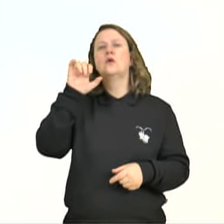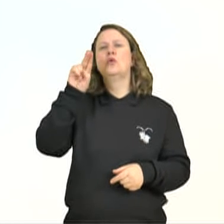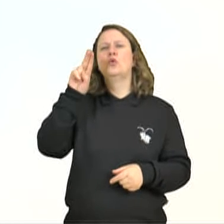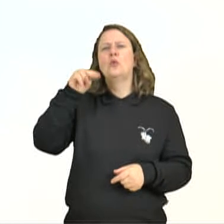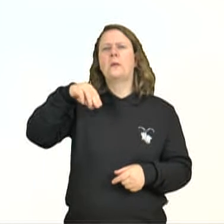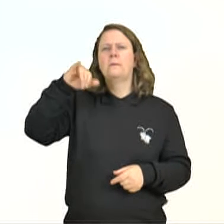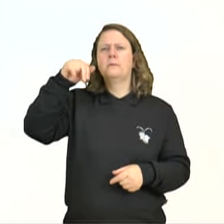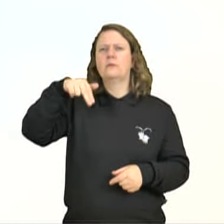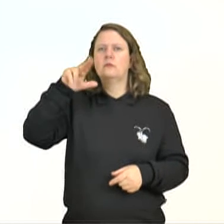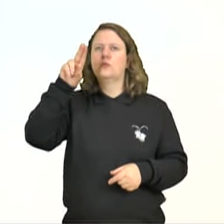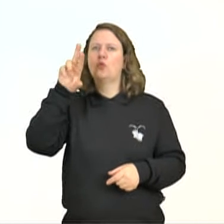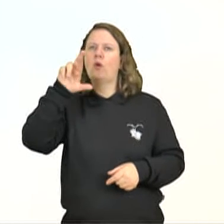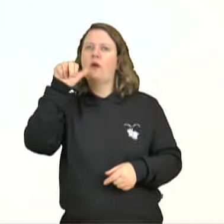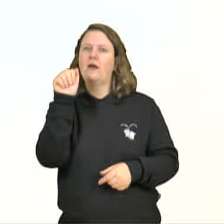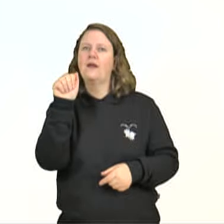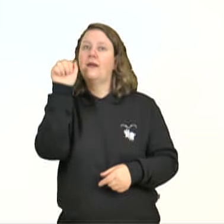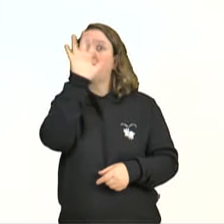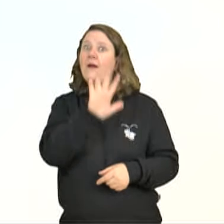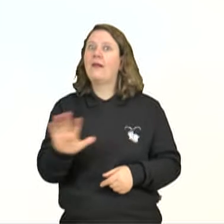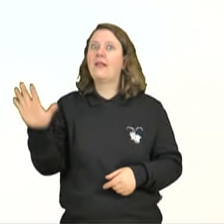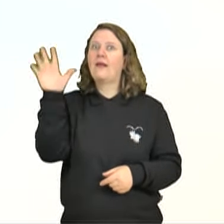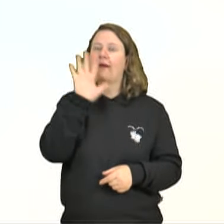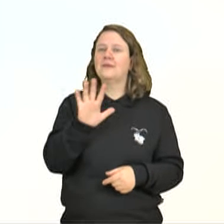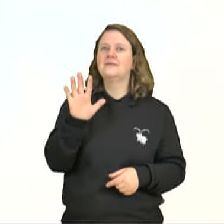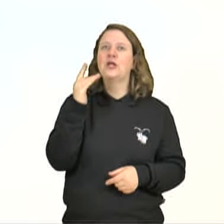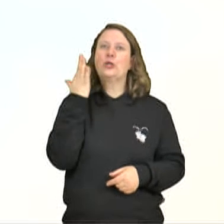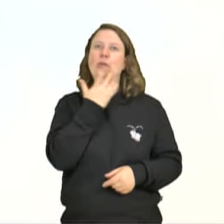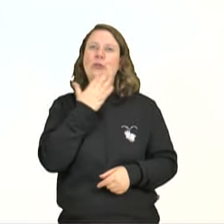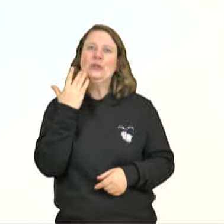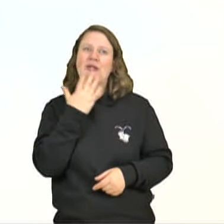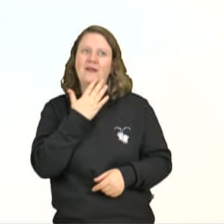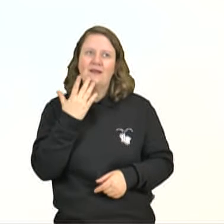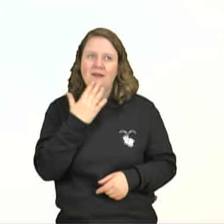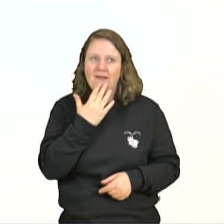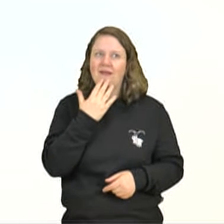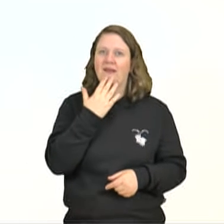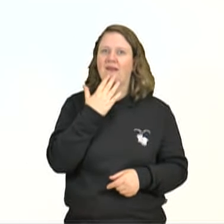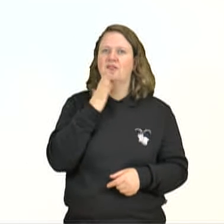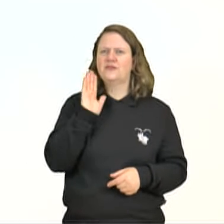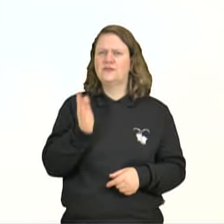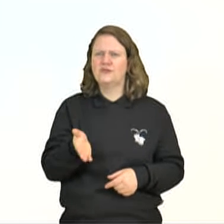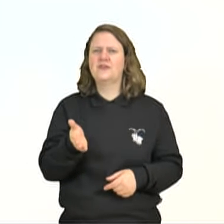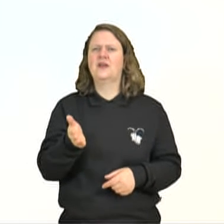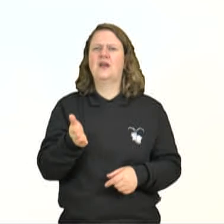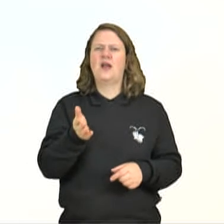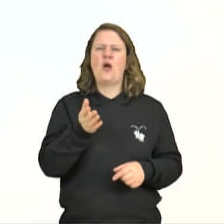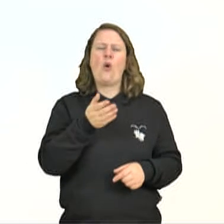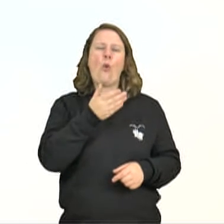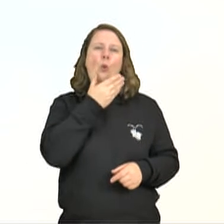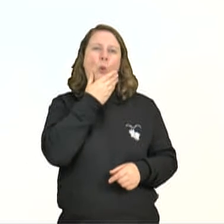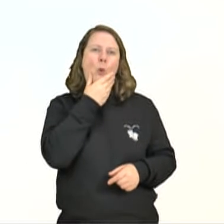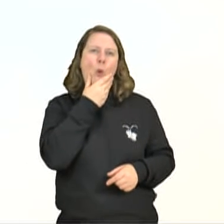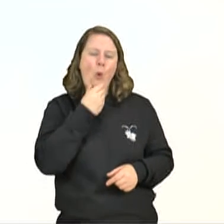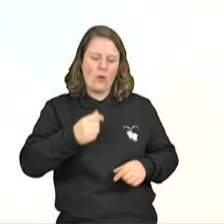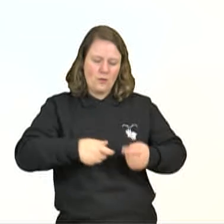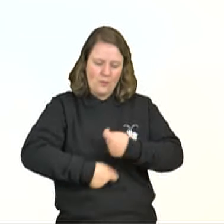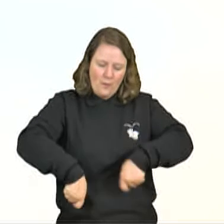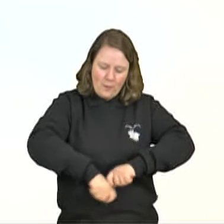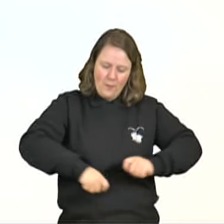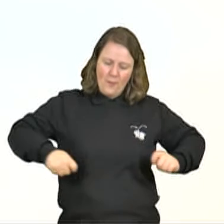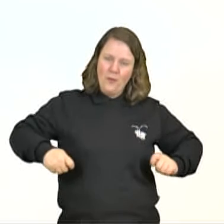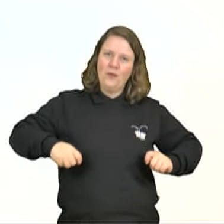fazer ilustração colorida de um manuscrito, né, feita ali pelos monges copistas, e eles então faziam